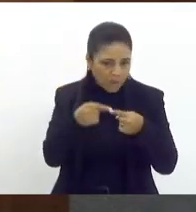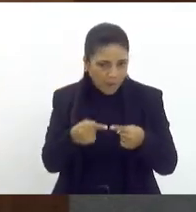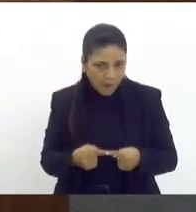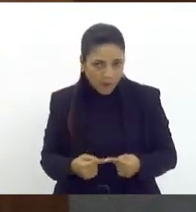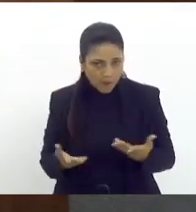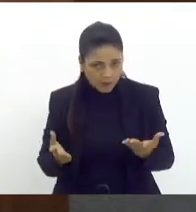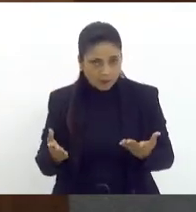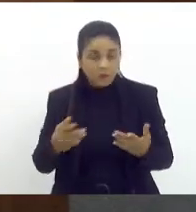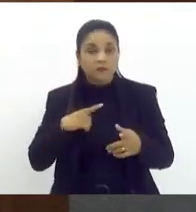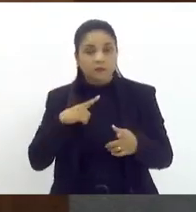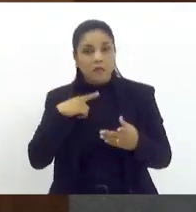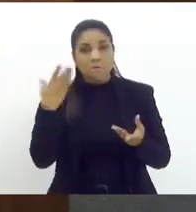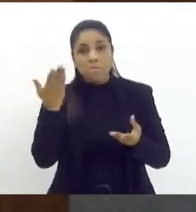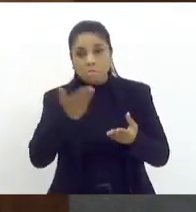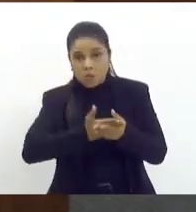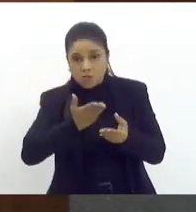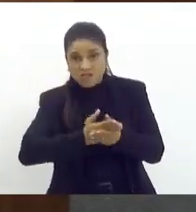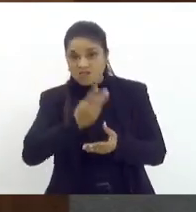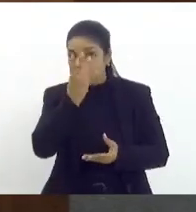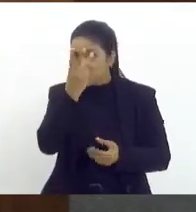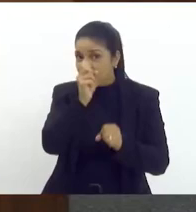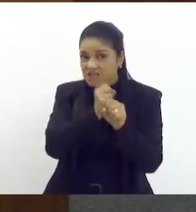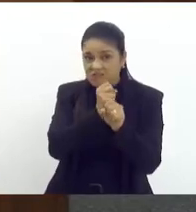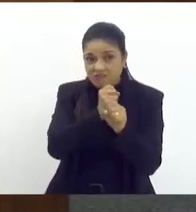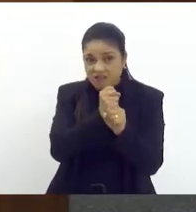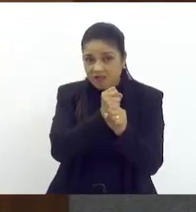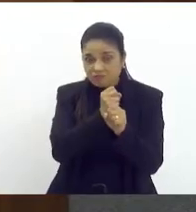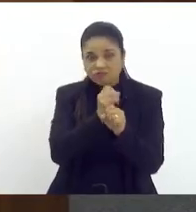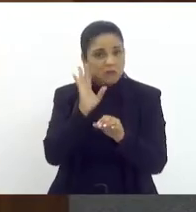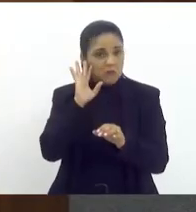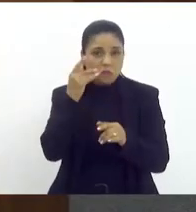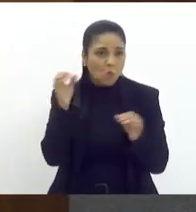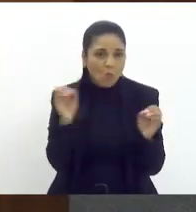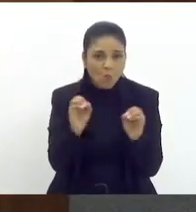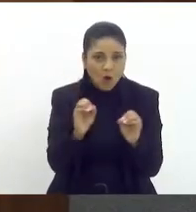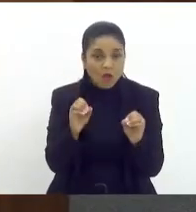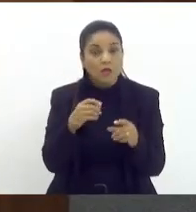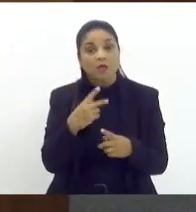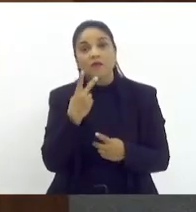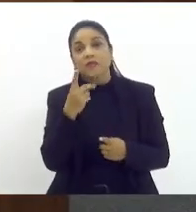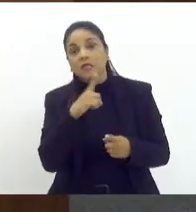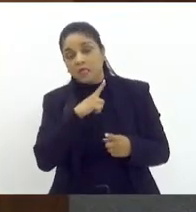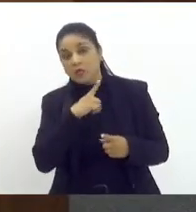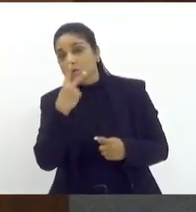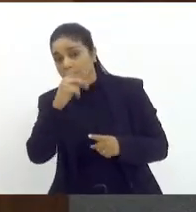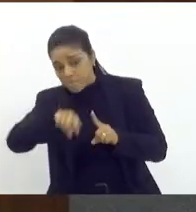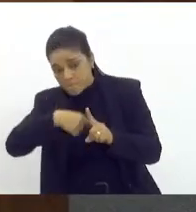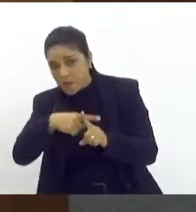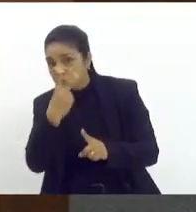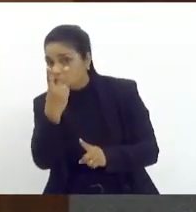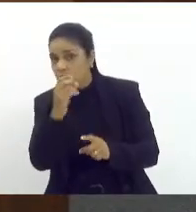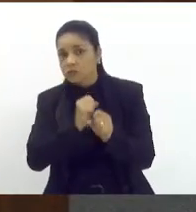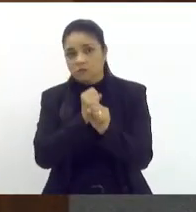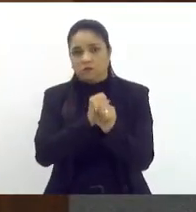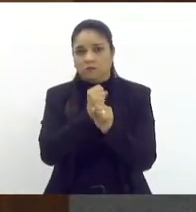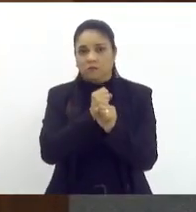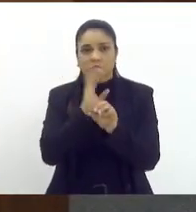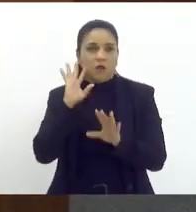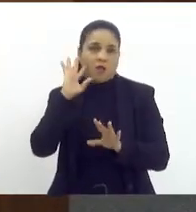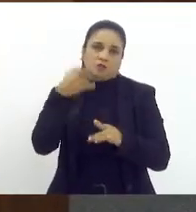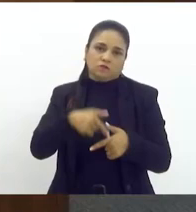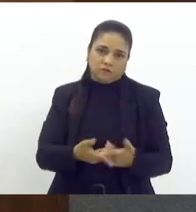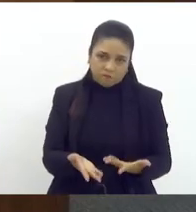estão lá há mais de três anos sem deliberação terão dois anos para que se tomem as providências deputados